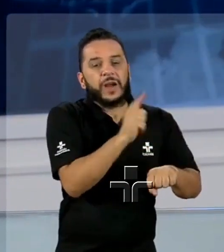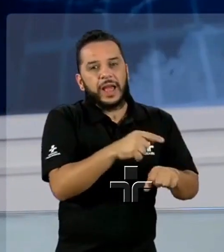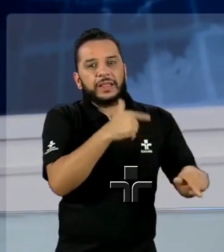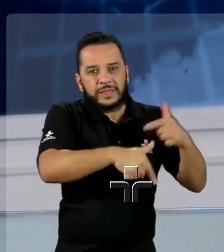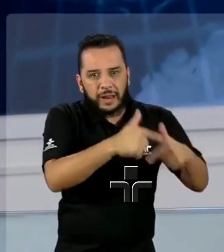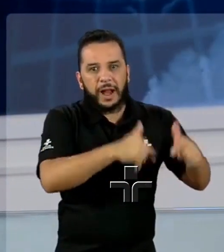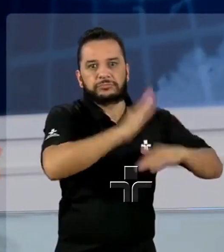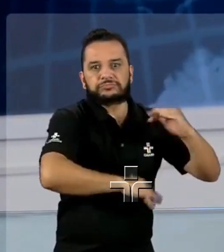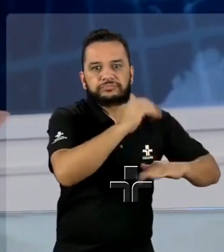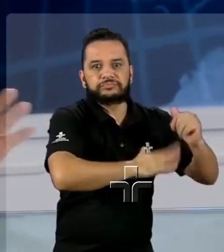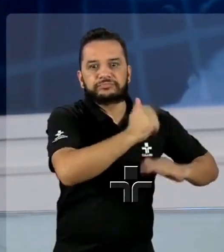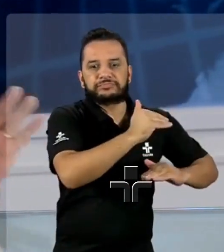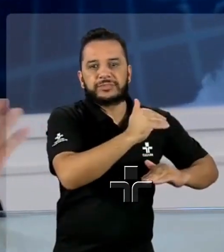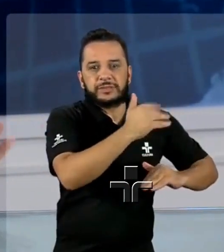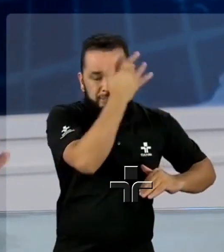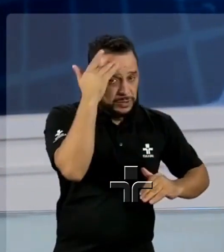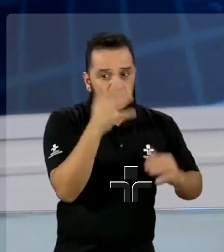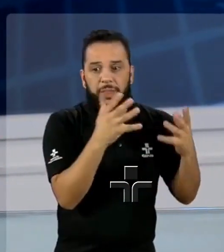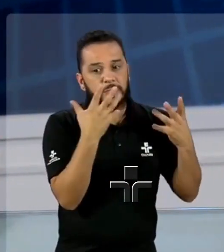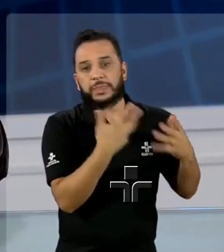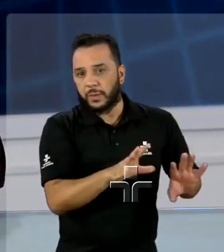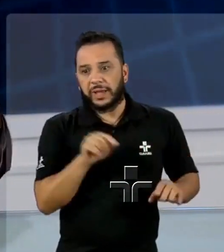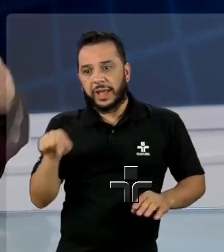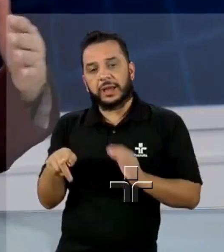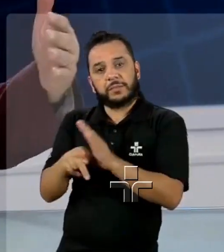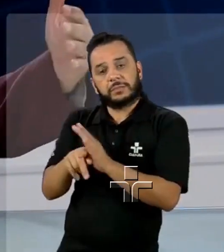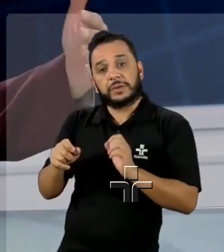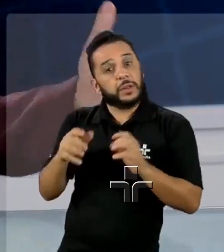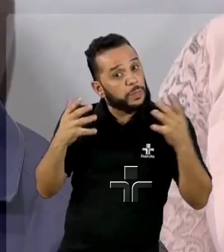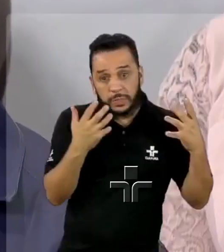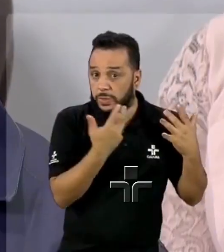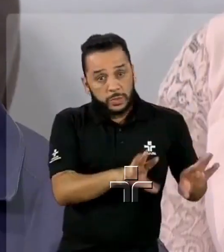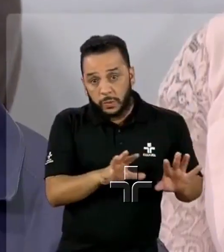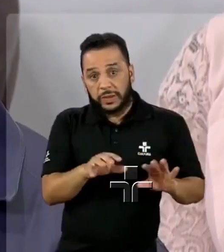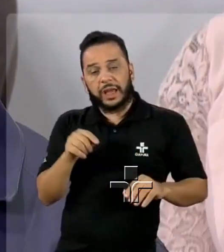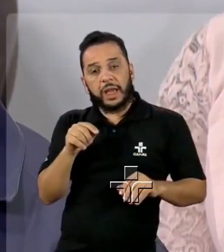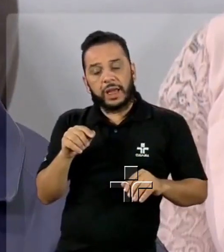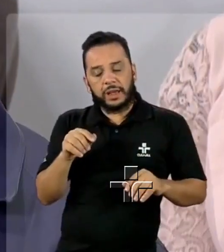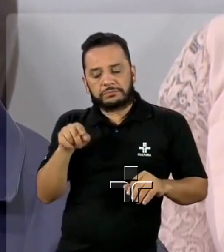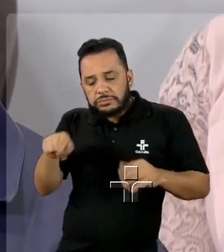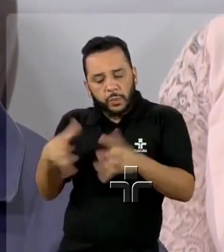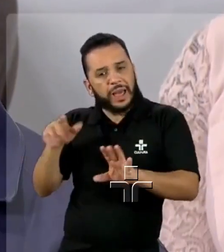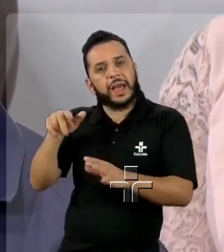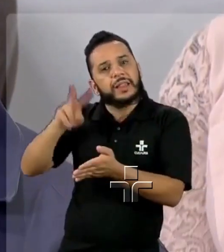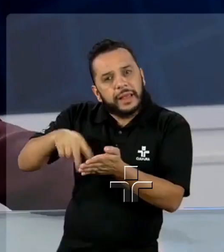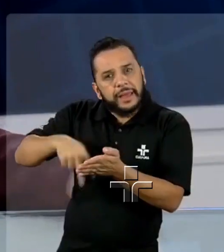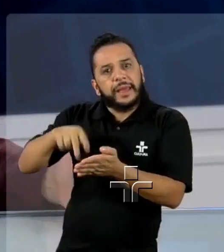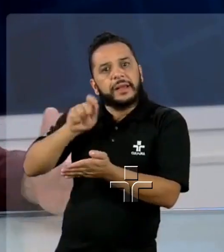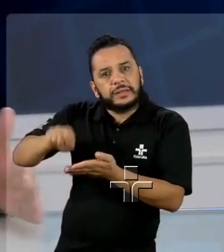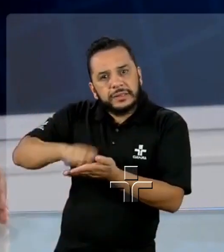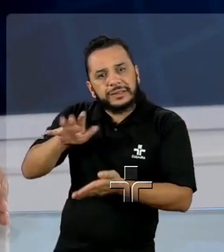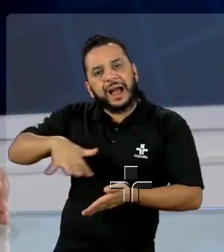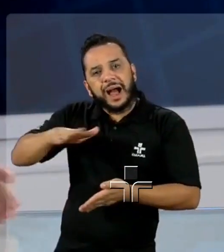atividades técnicas. Então, acho que tem duas coisas aí básicas. Uma, a universidade quer ajudar na leitura, ensinar a leitura, mas